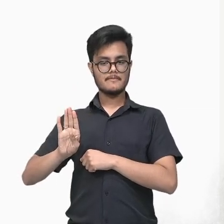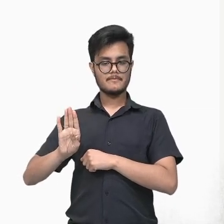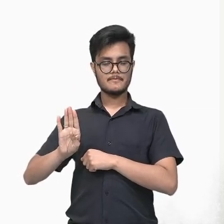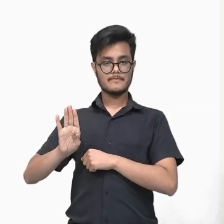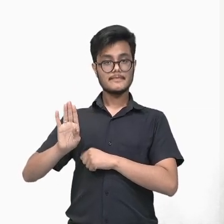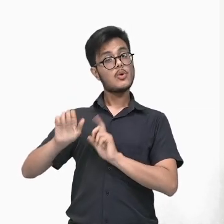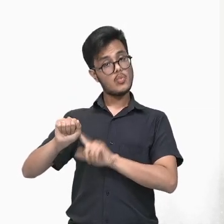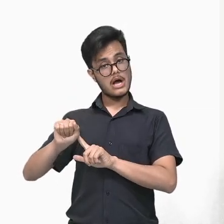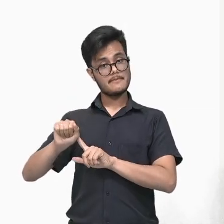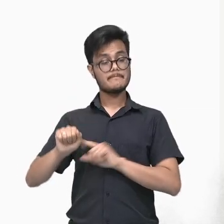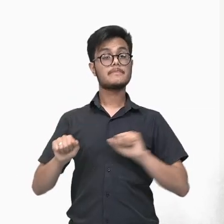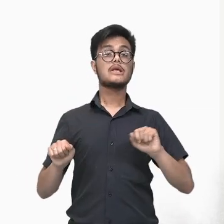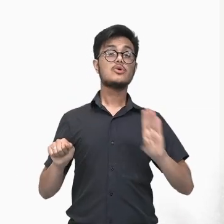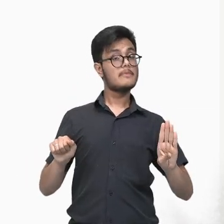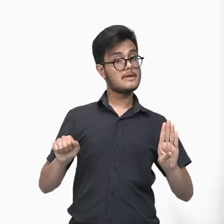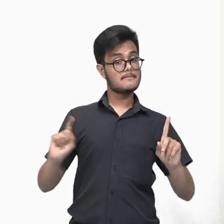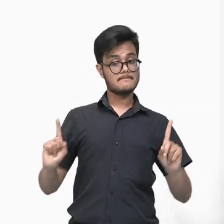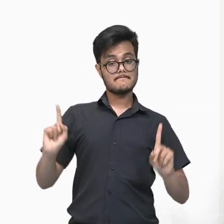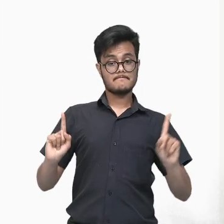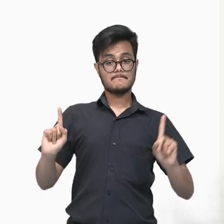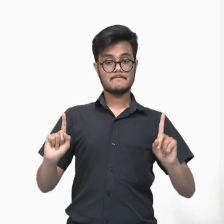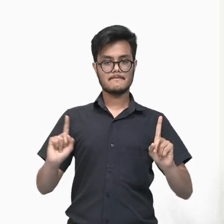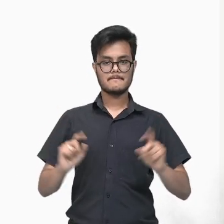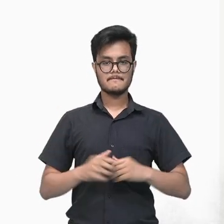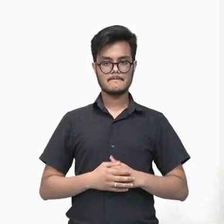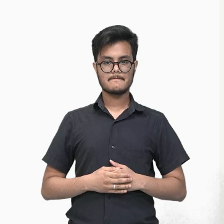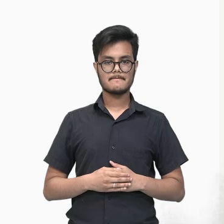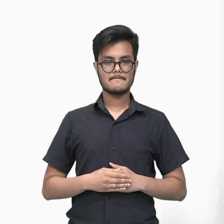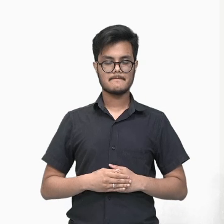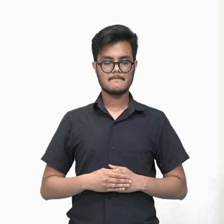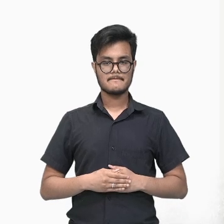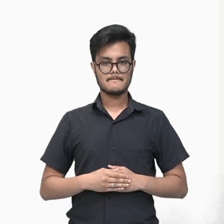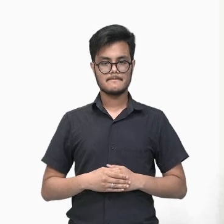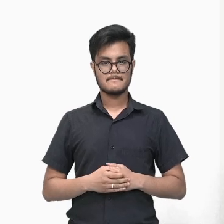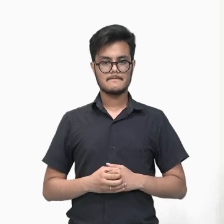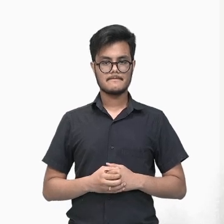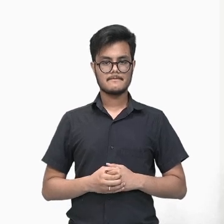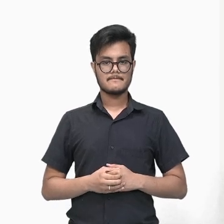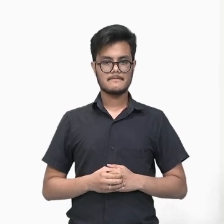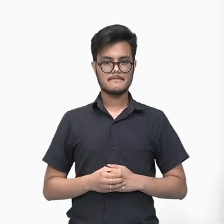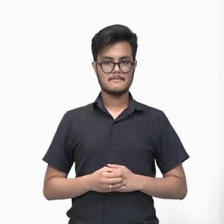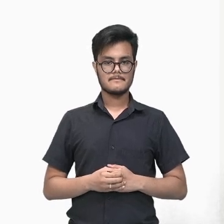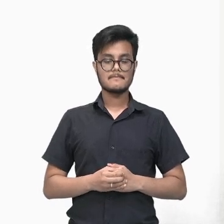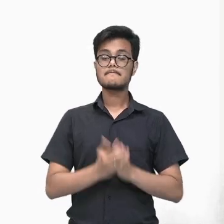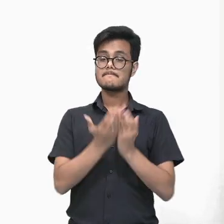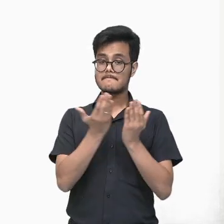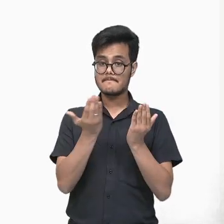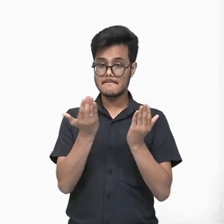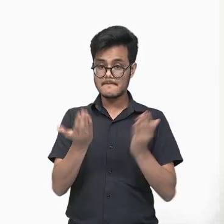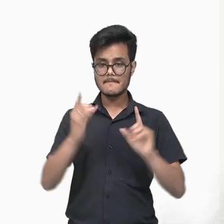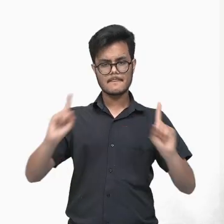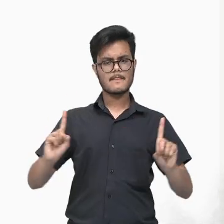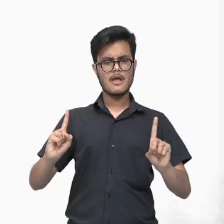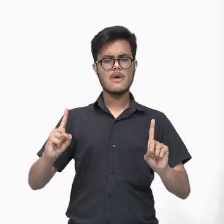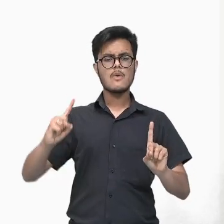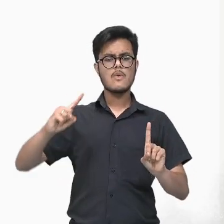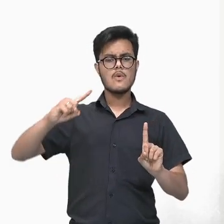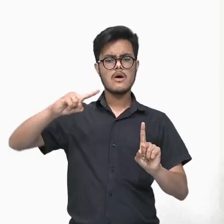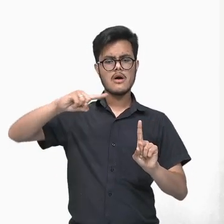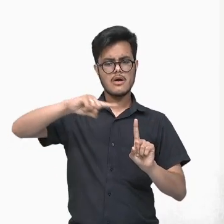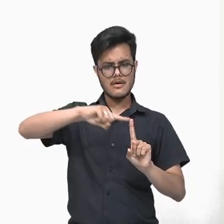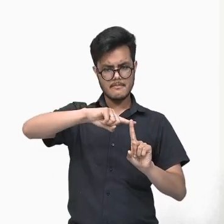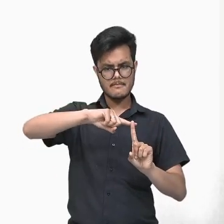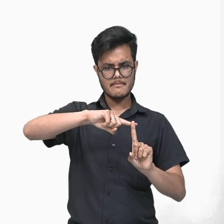induzido. Aí você tem, quando essas esferas são aproximadas uma